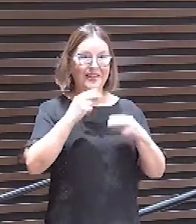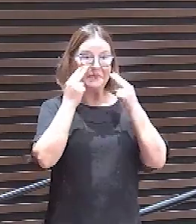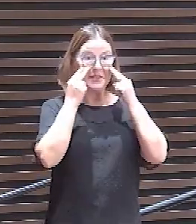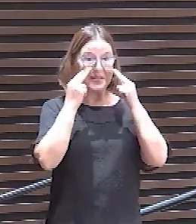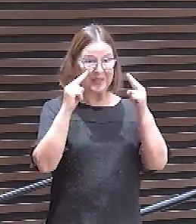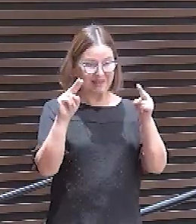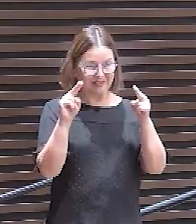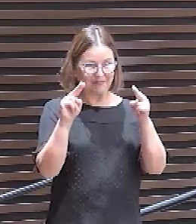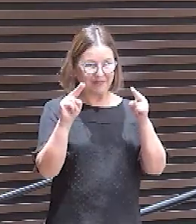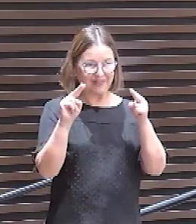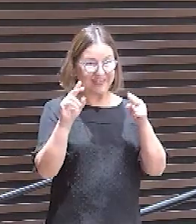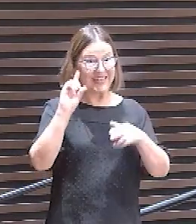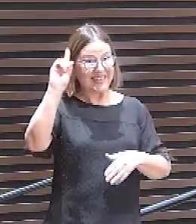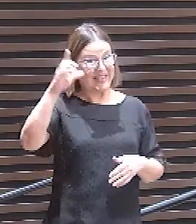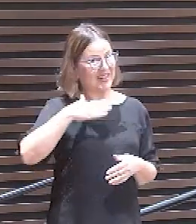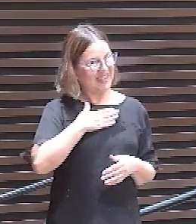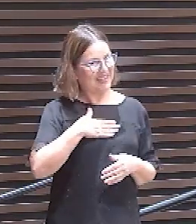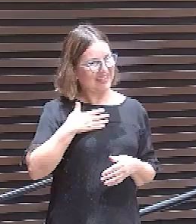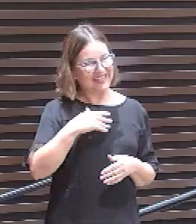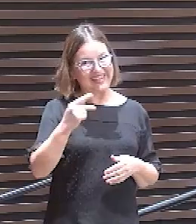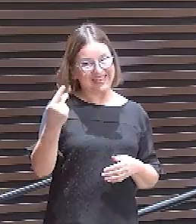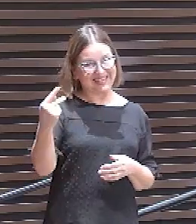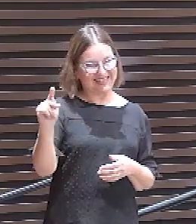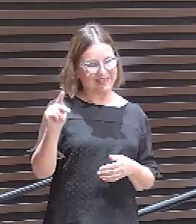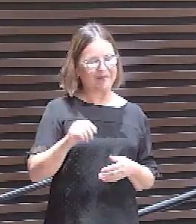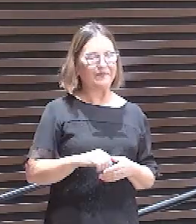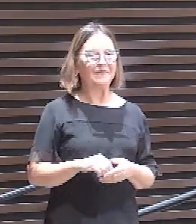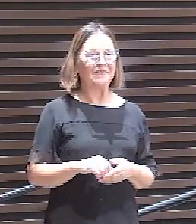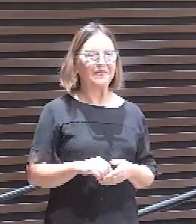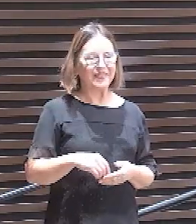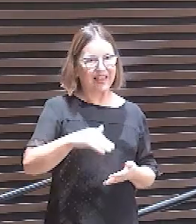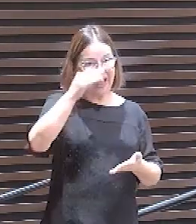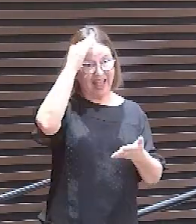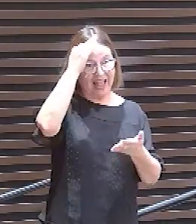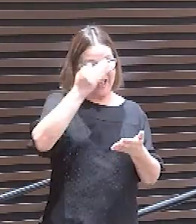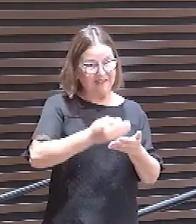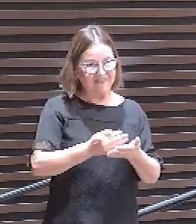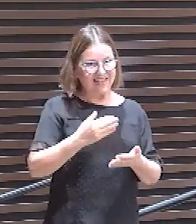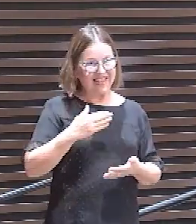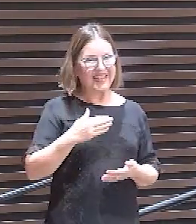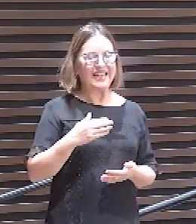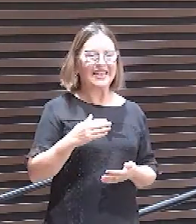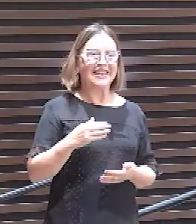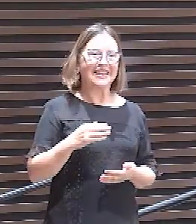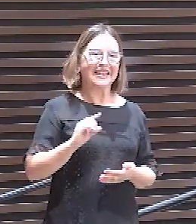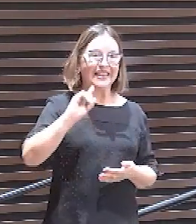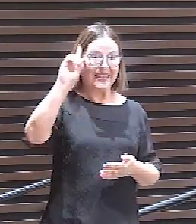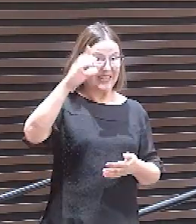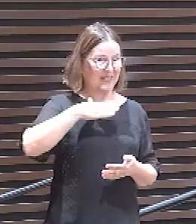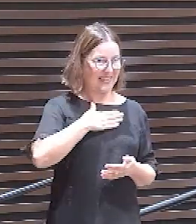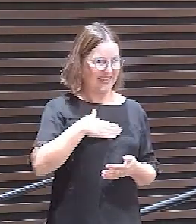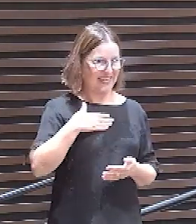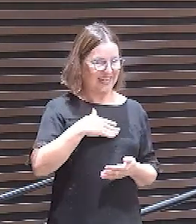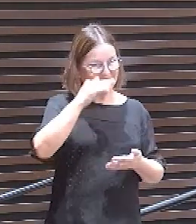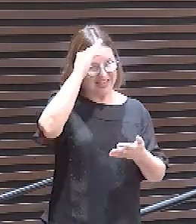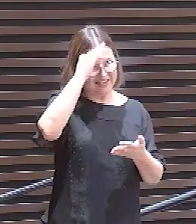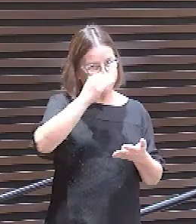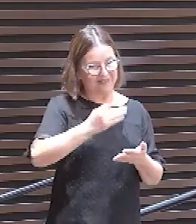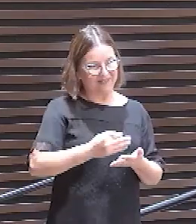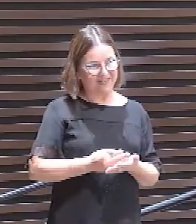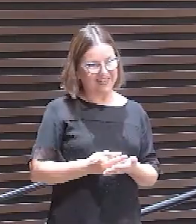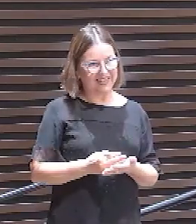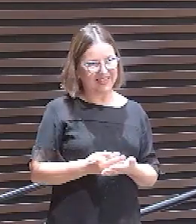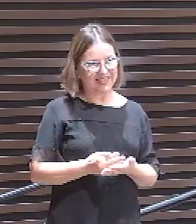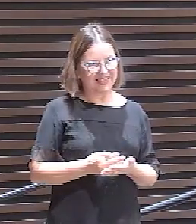Deus. A fé que agrada a Deus é uma fé